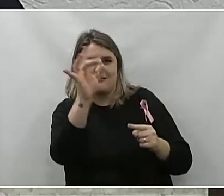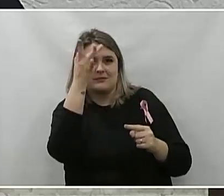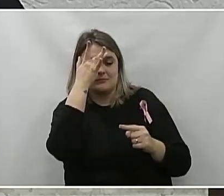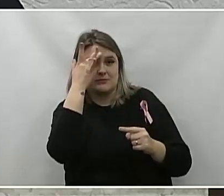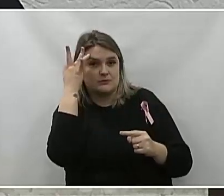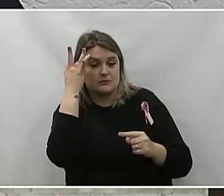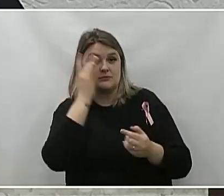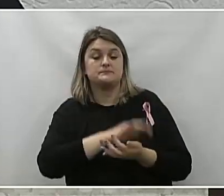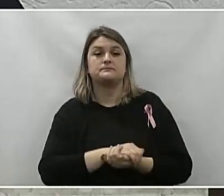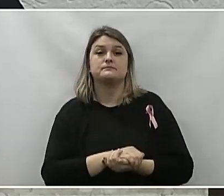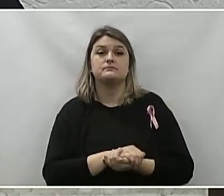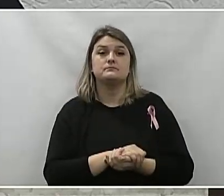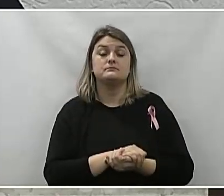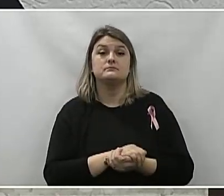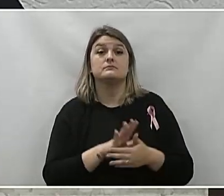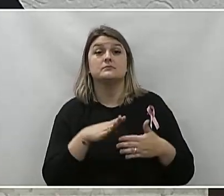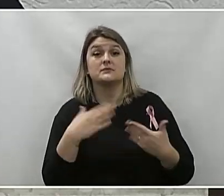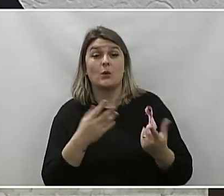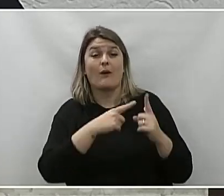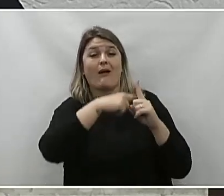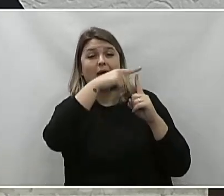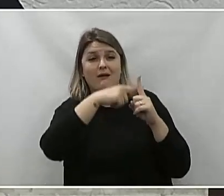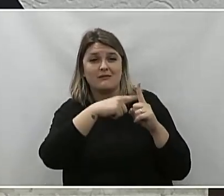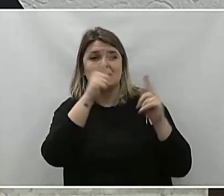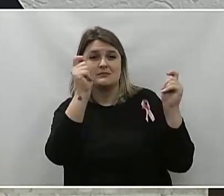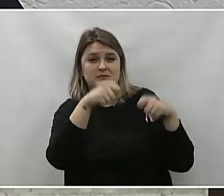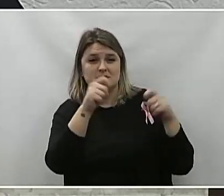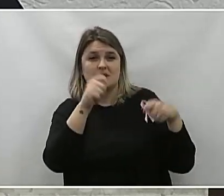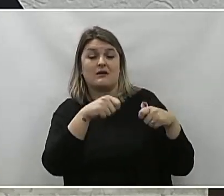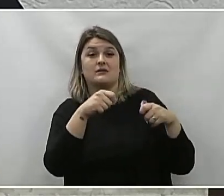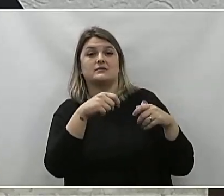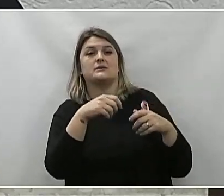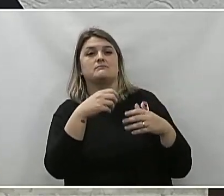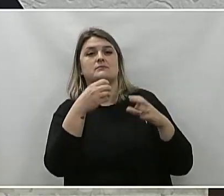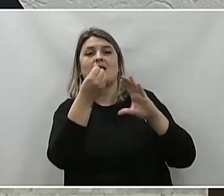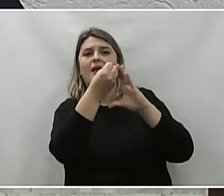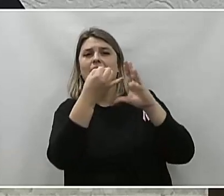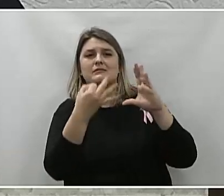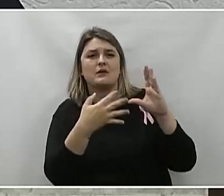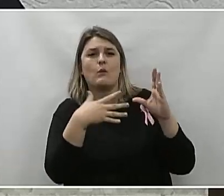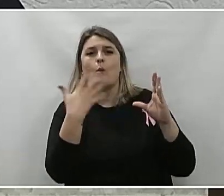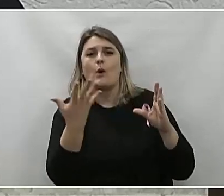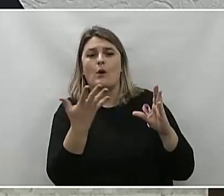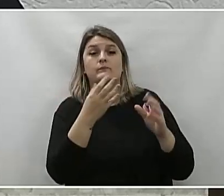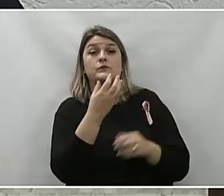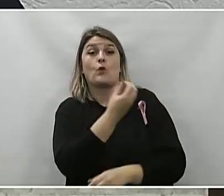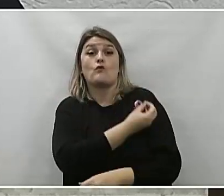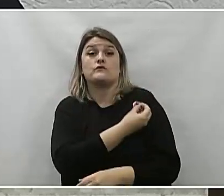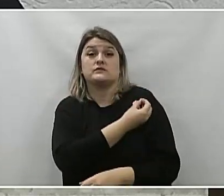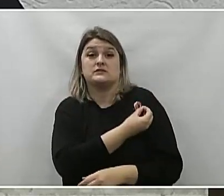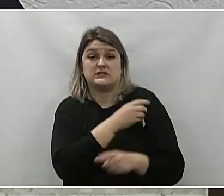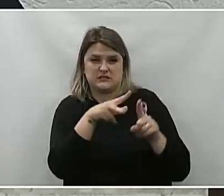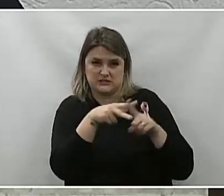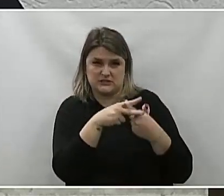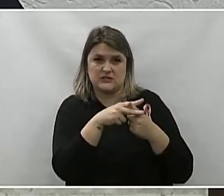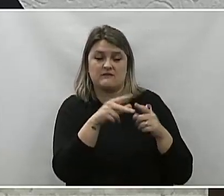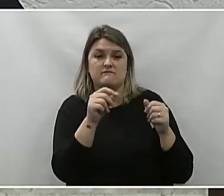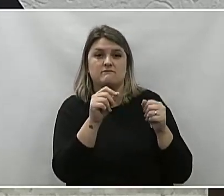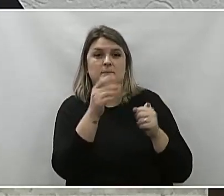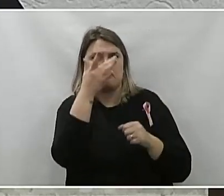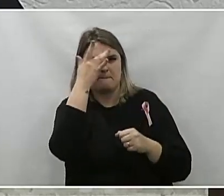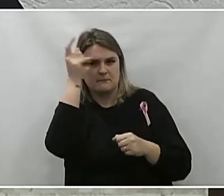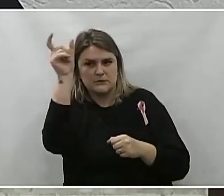Considerando o grau de capacidade funcional e suas principais características a oficina deverá atender